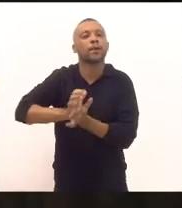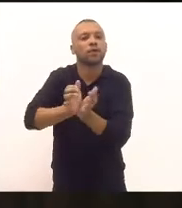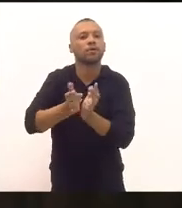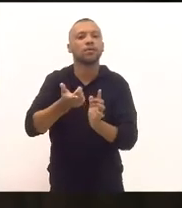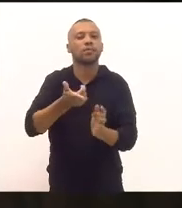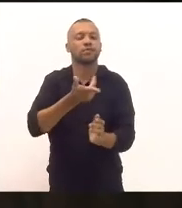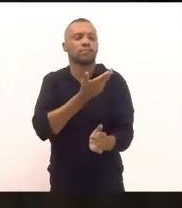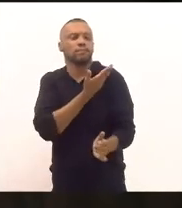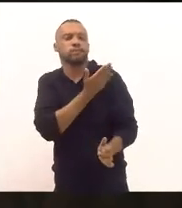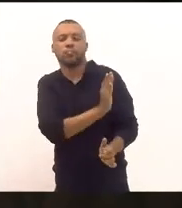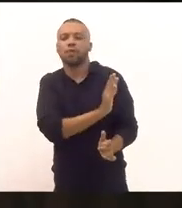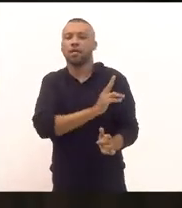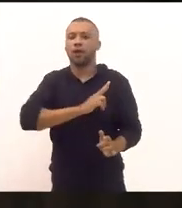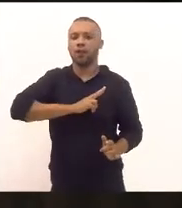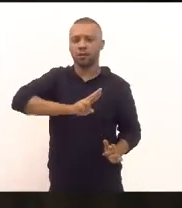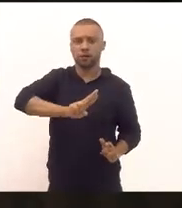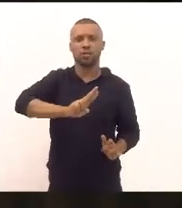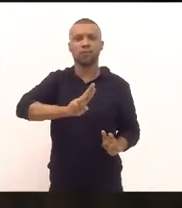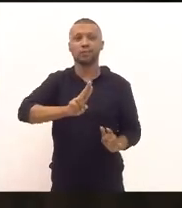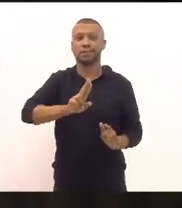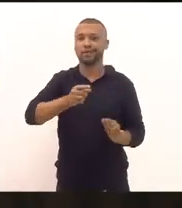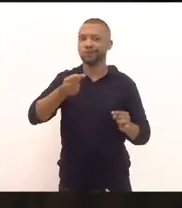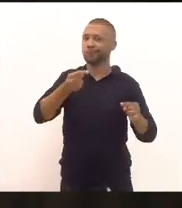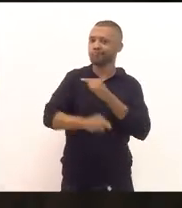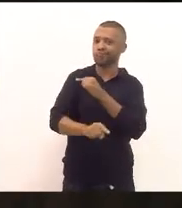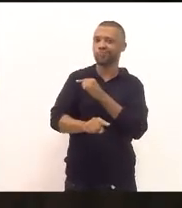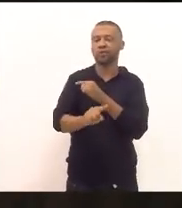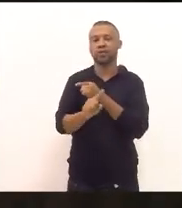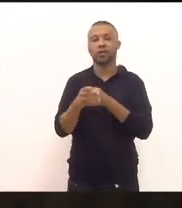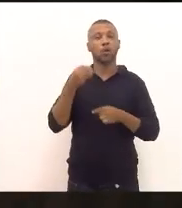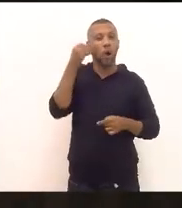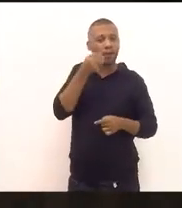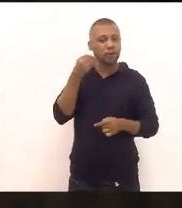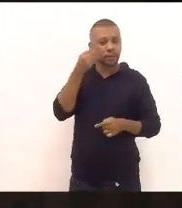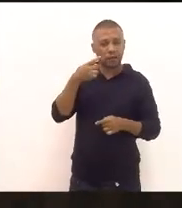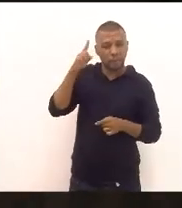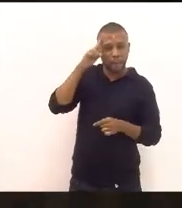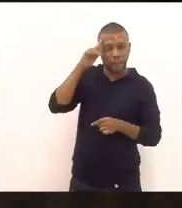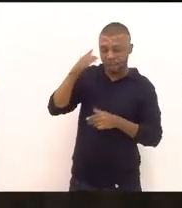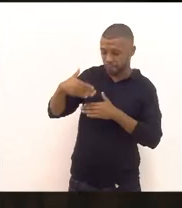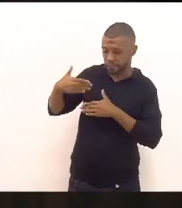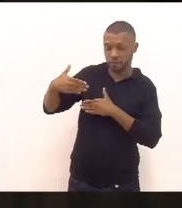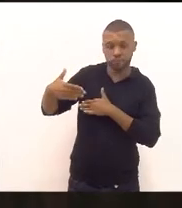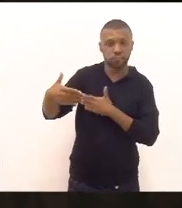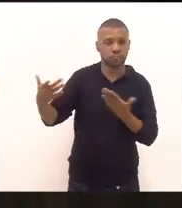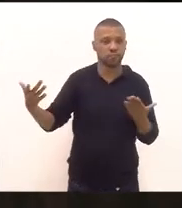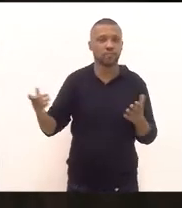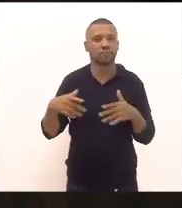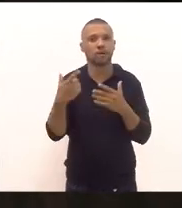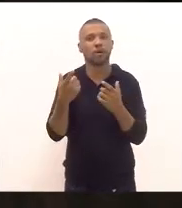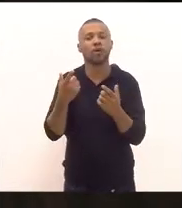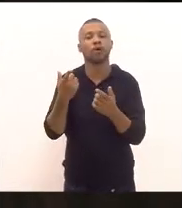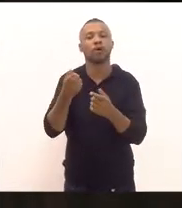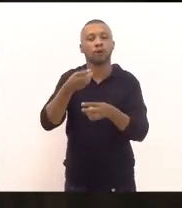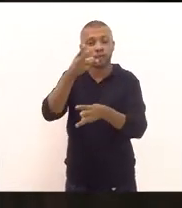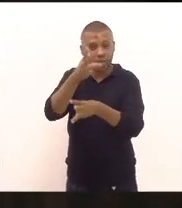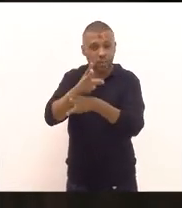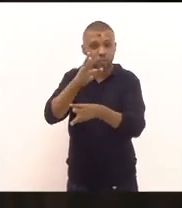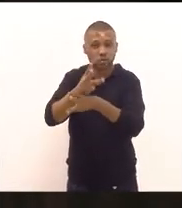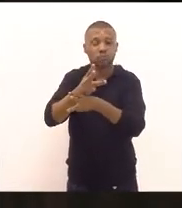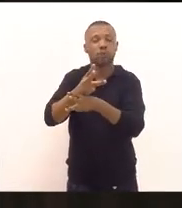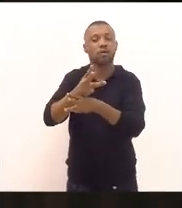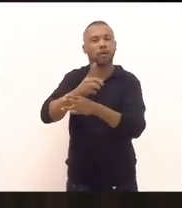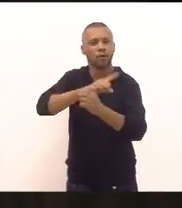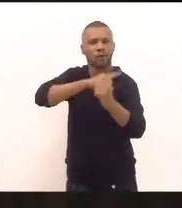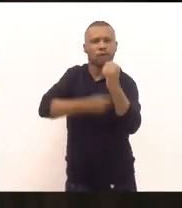racismo religioso não sejam parte do nosso cotidiano então que com a força de Exu